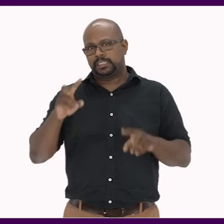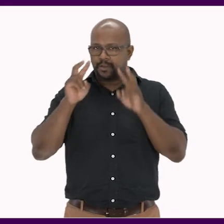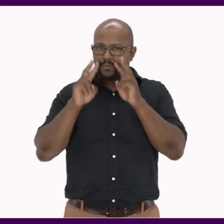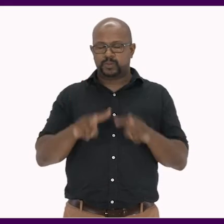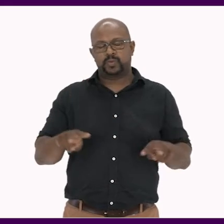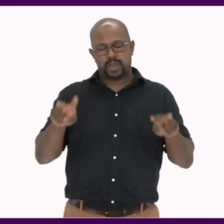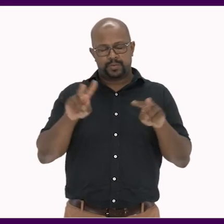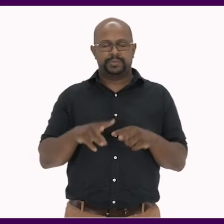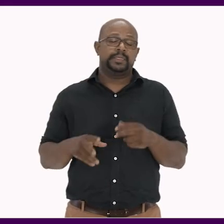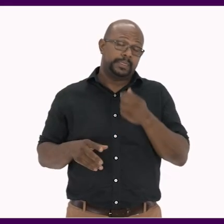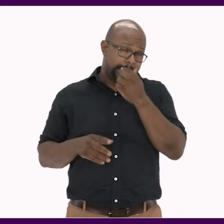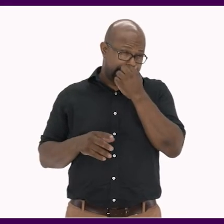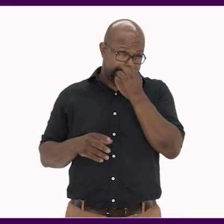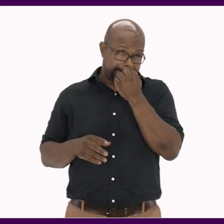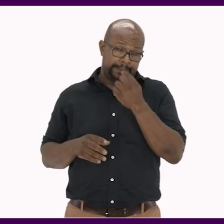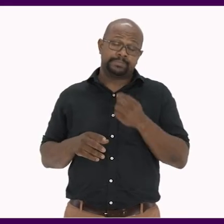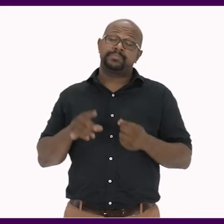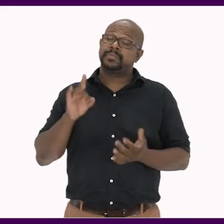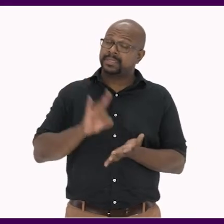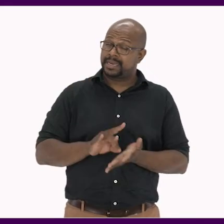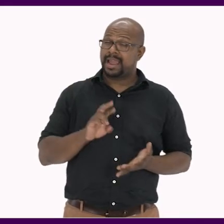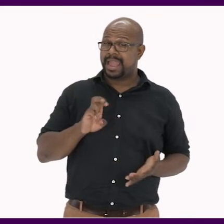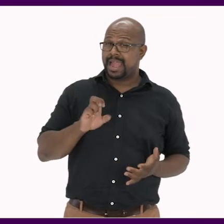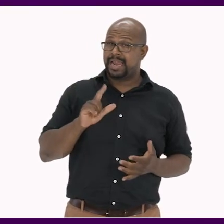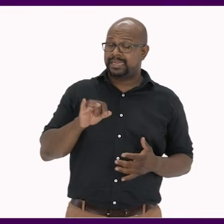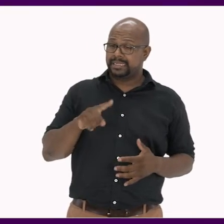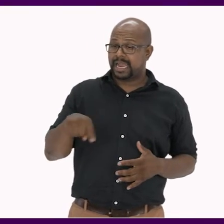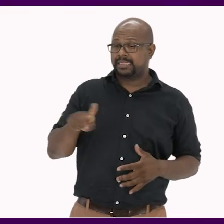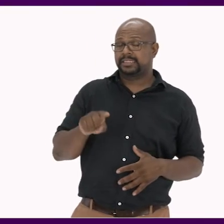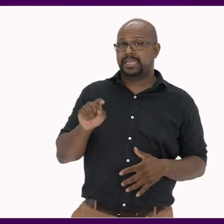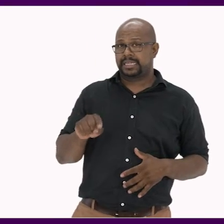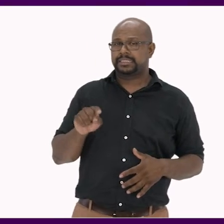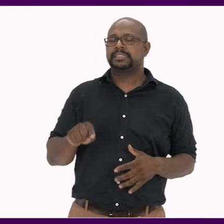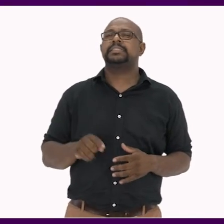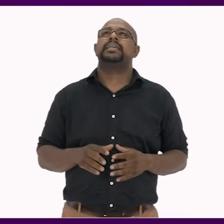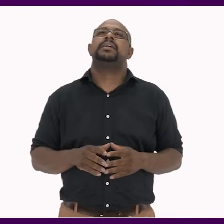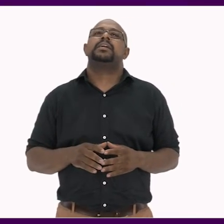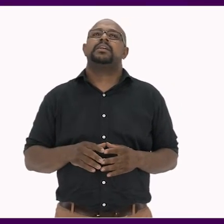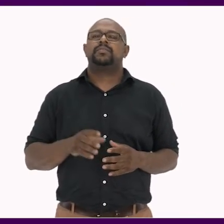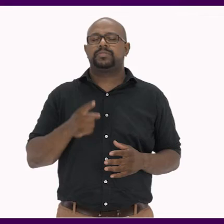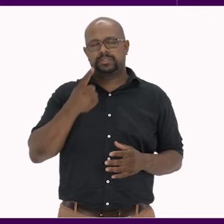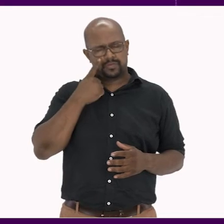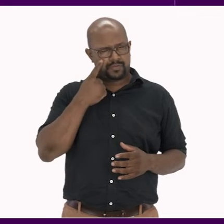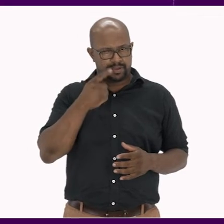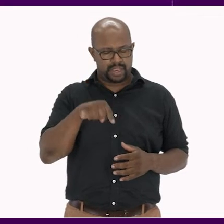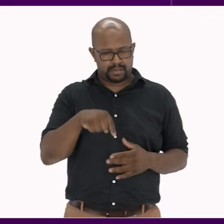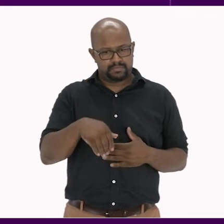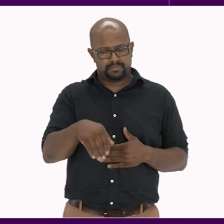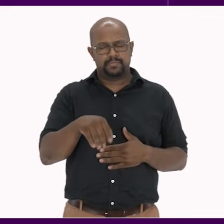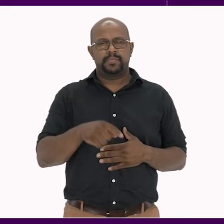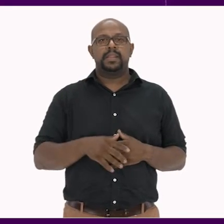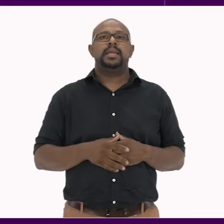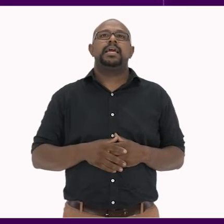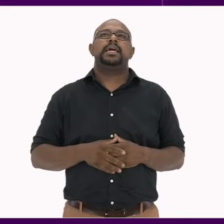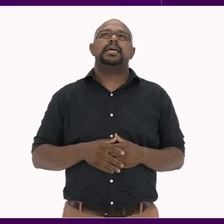deficiência visual, né? Na realidade, essa situação que vocês vão